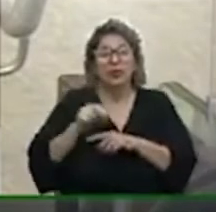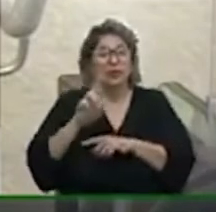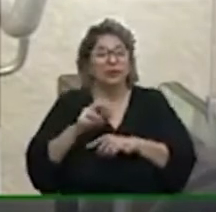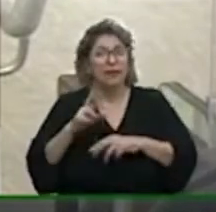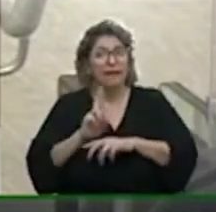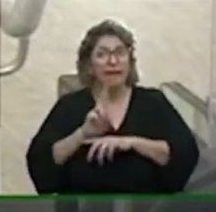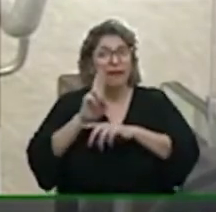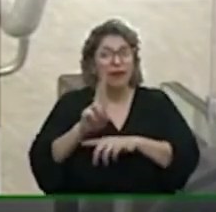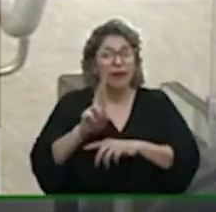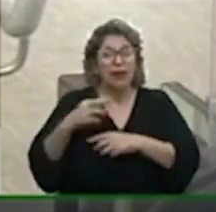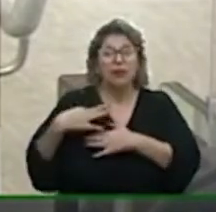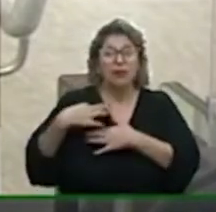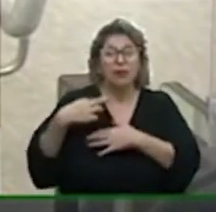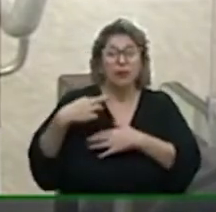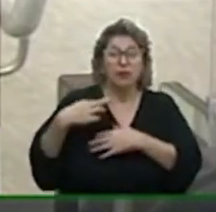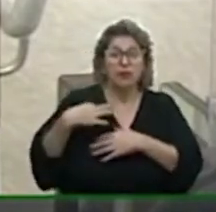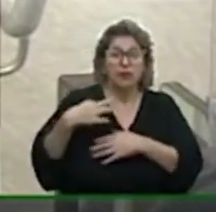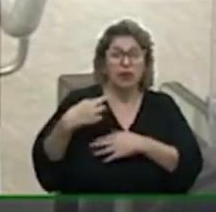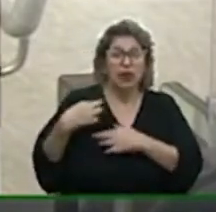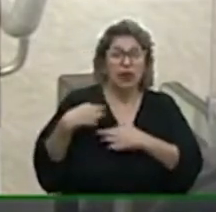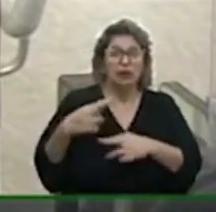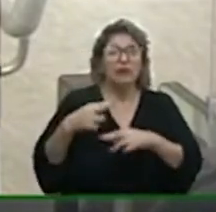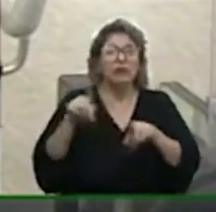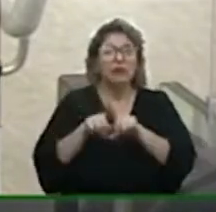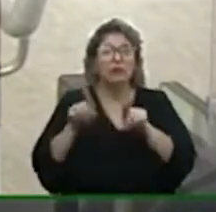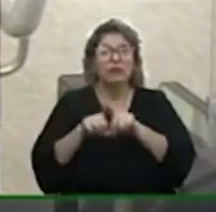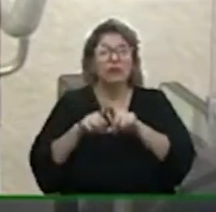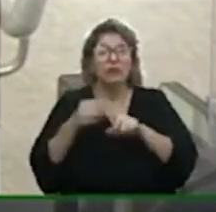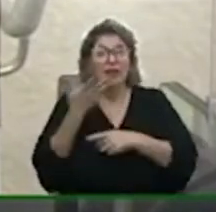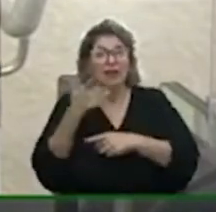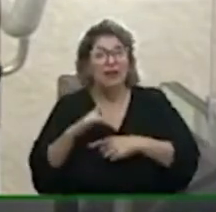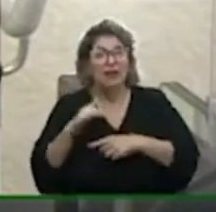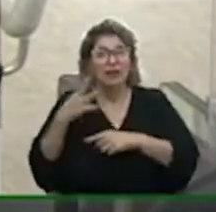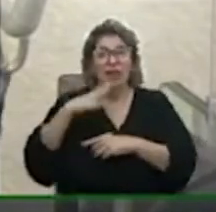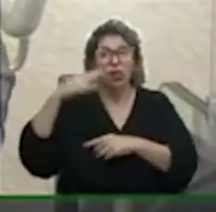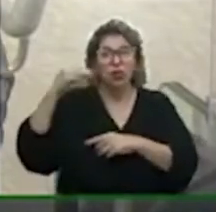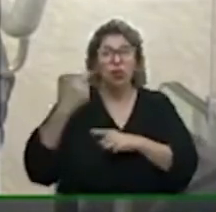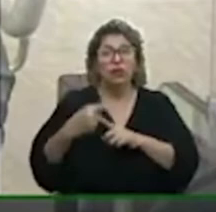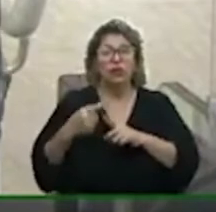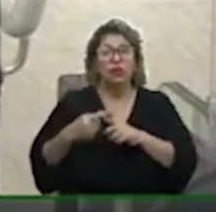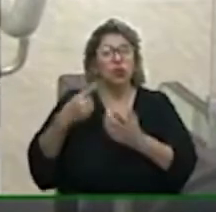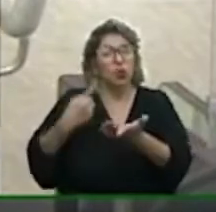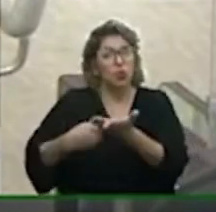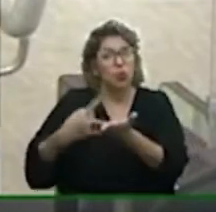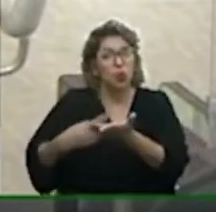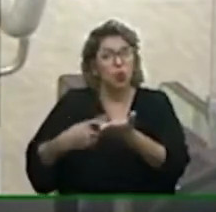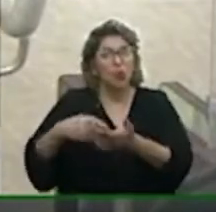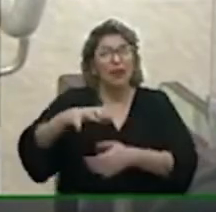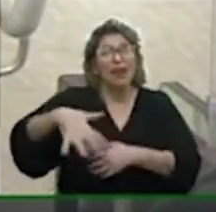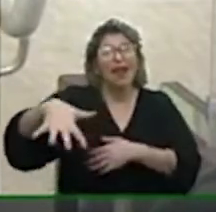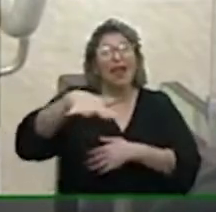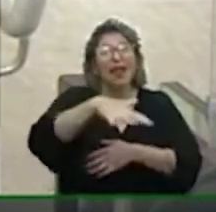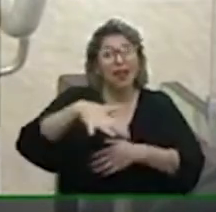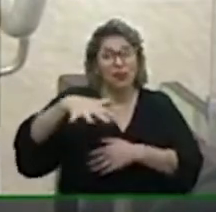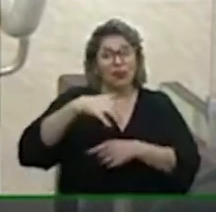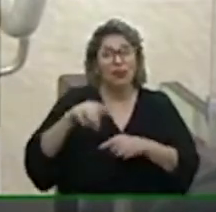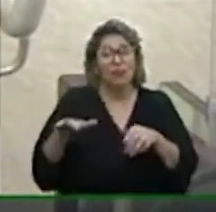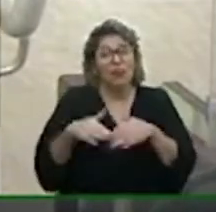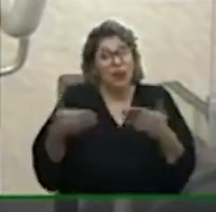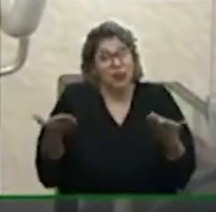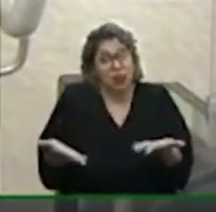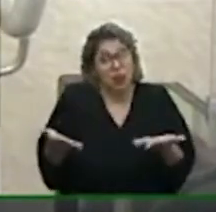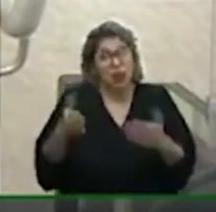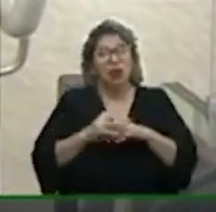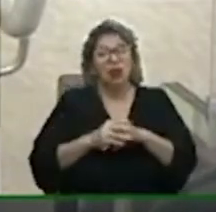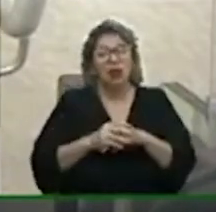responsável pela criança e adolescente o governo do estado começou a cumprir com a sua obrigação lá naquela região mas